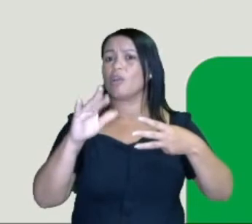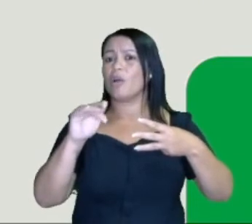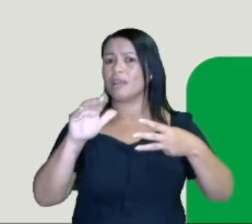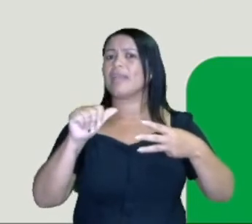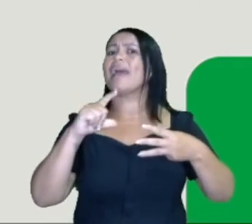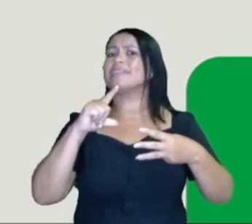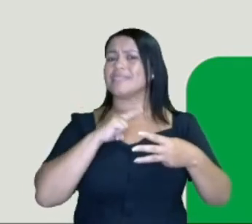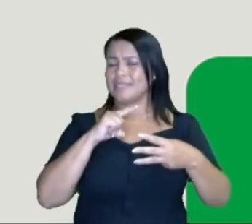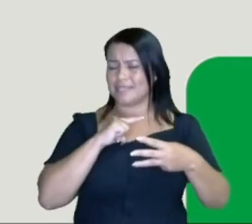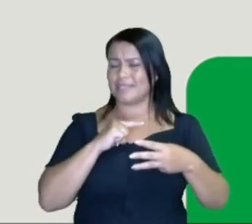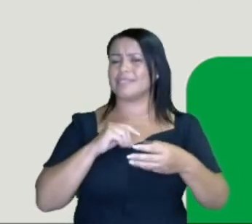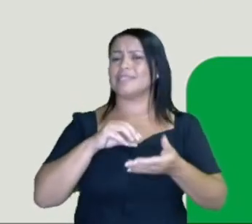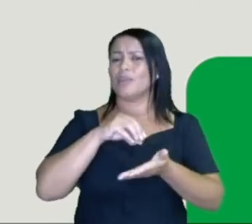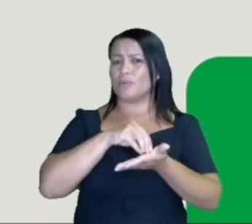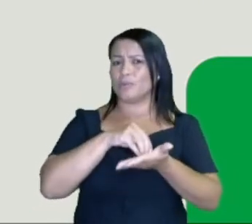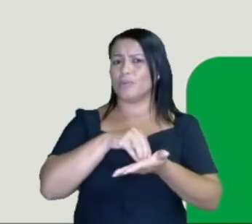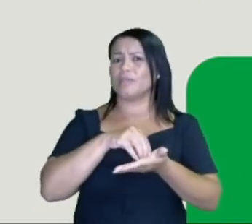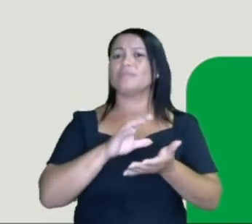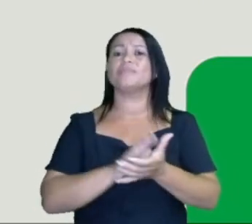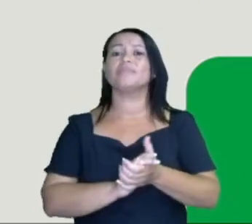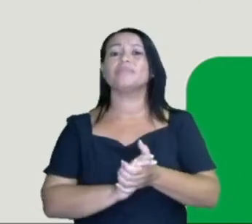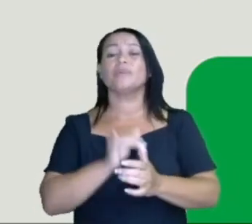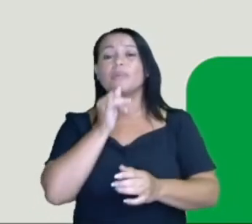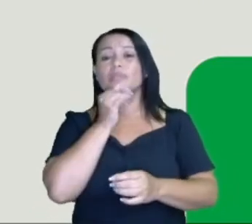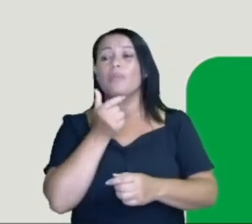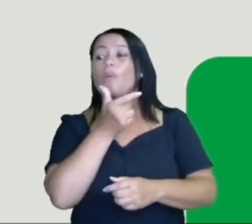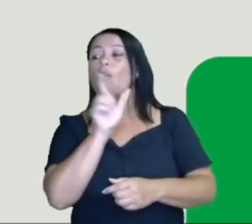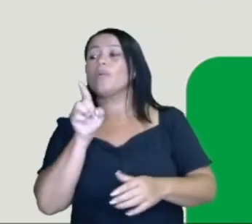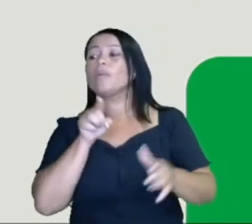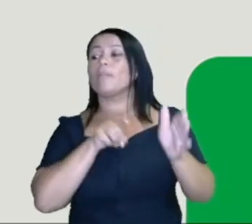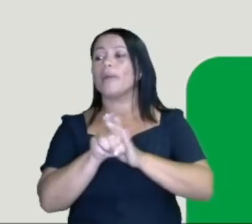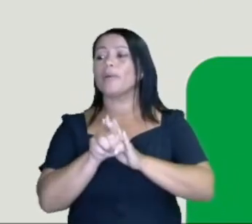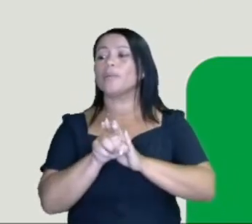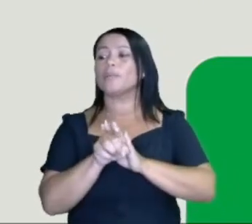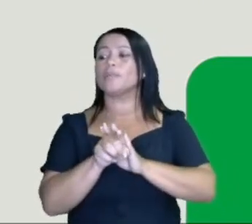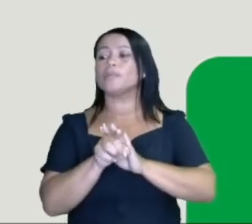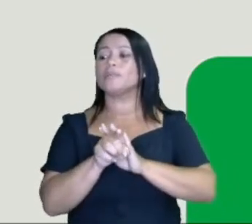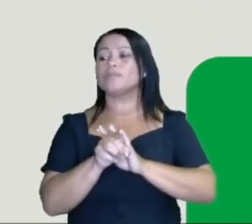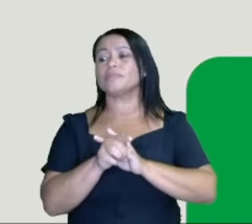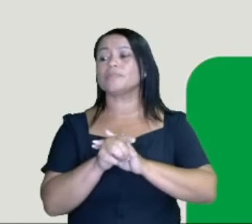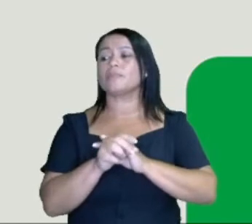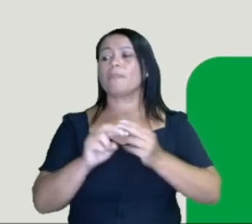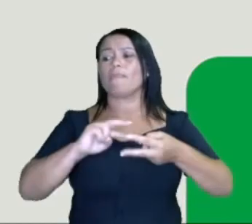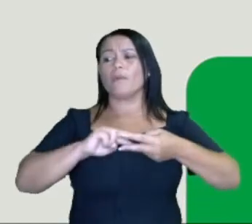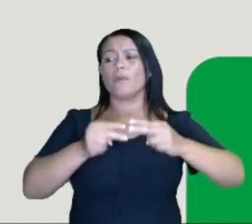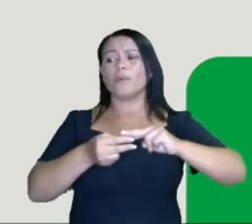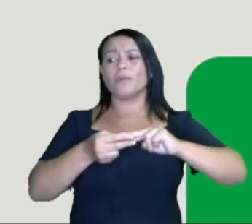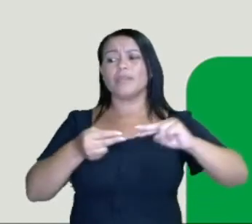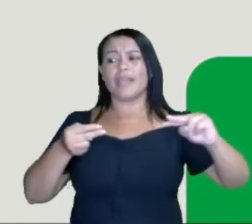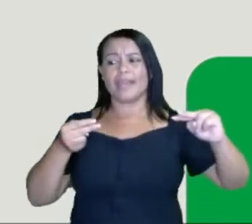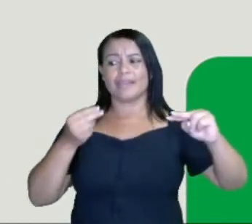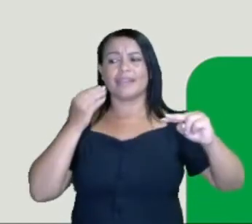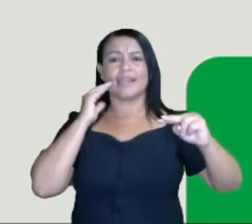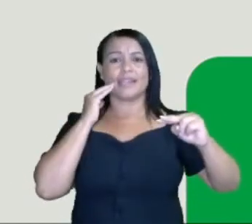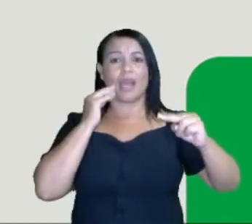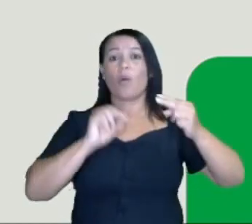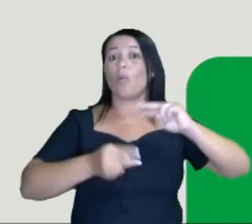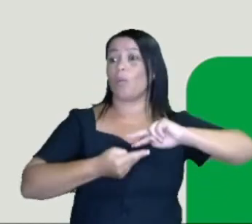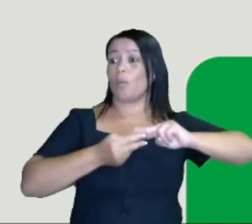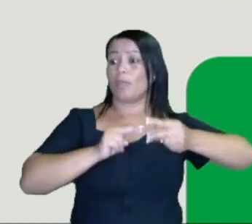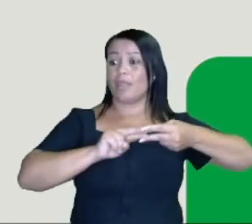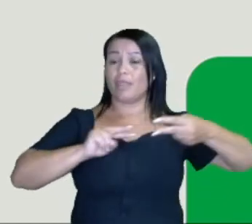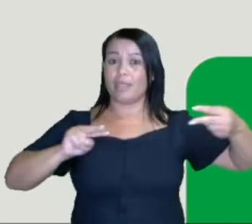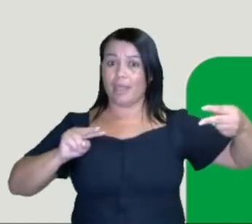D. Em seguida temos essa outra questão, que está aí marcada como 8, mas ela é a terceira, tá bem? É o